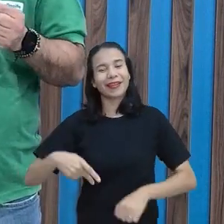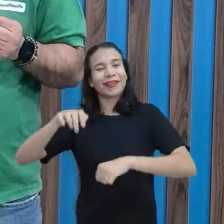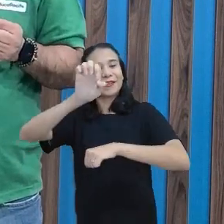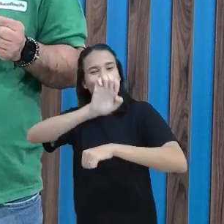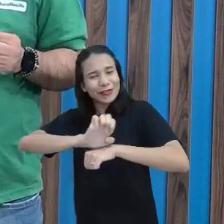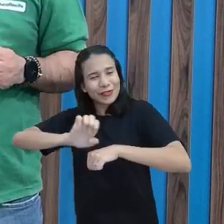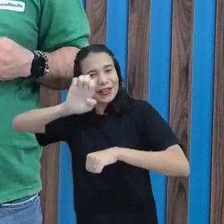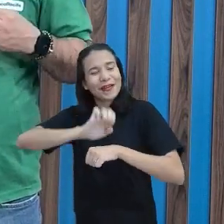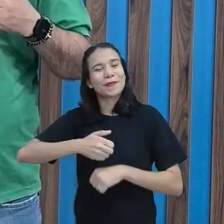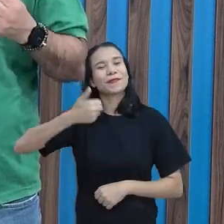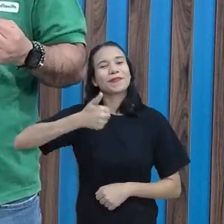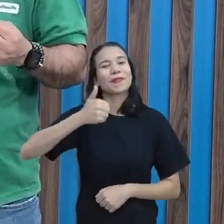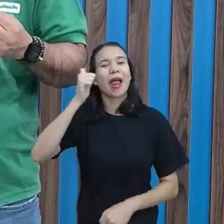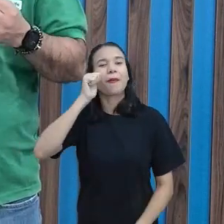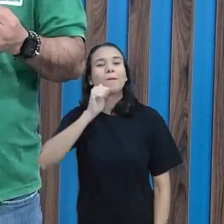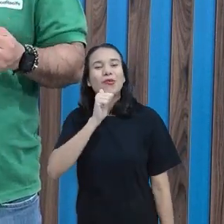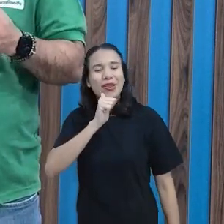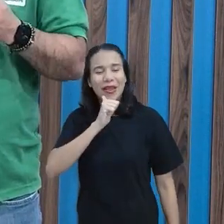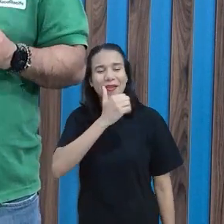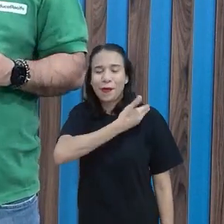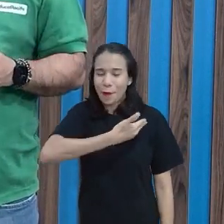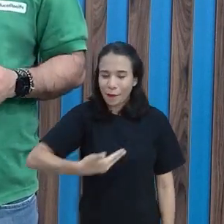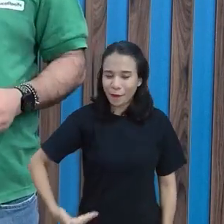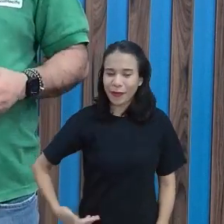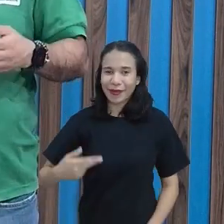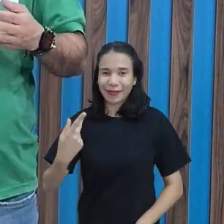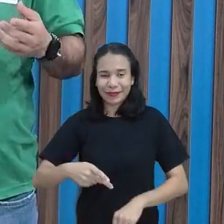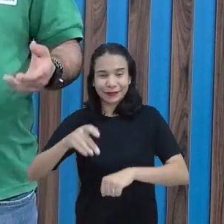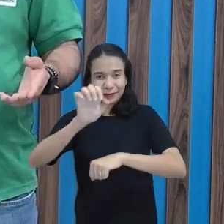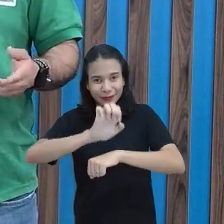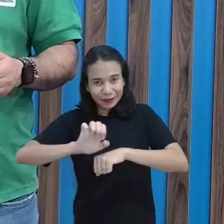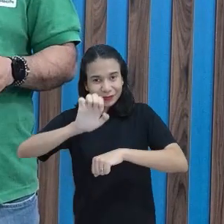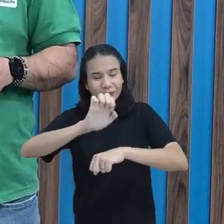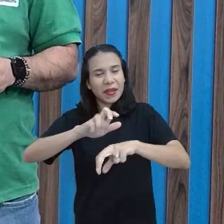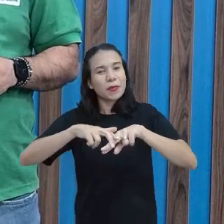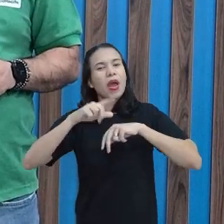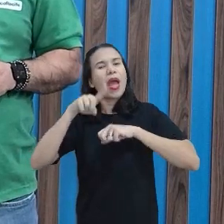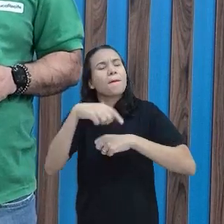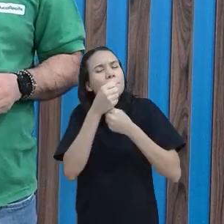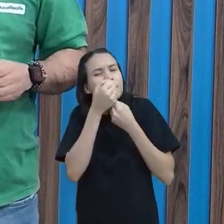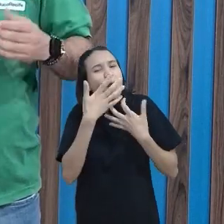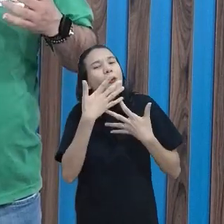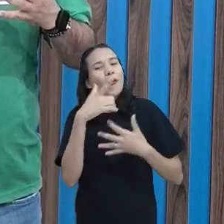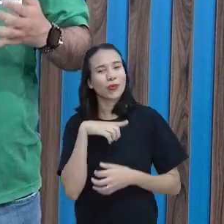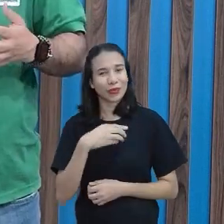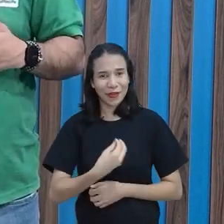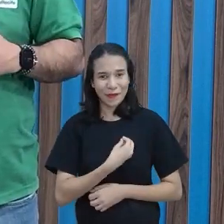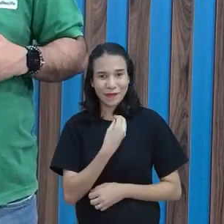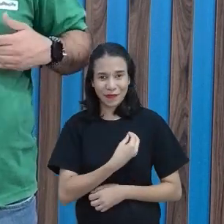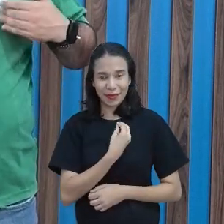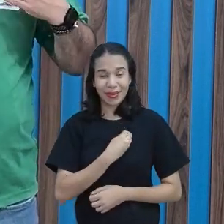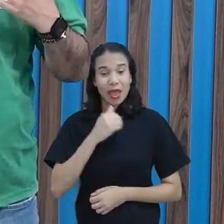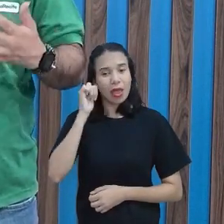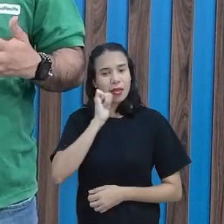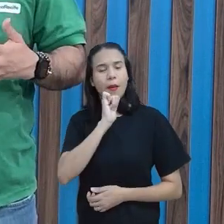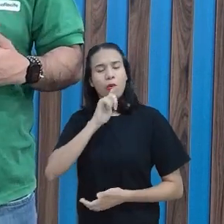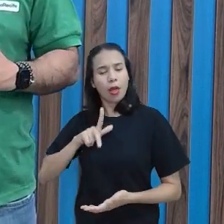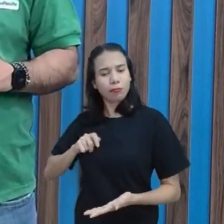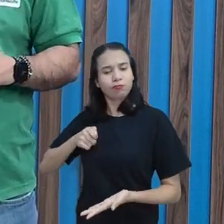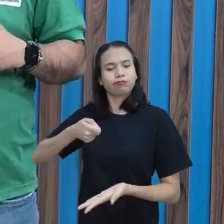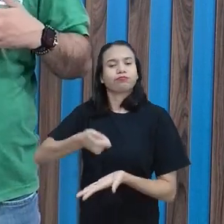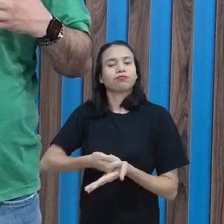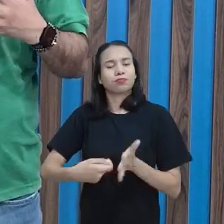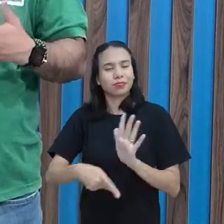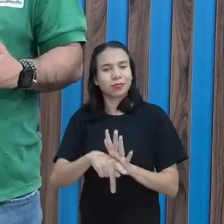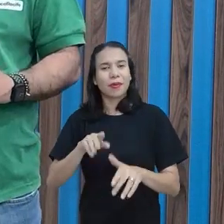teremos pela primeira vez uma mulher governando o Estado de Pernambuco. E que bom que isso está acontecendo, né? Mostra que as mulheres estão ocupando